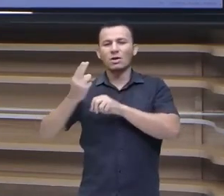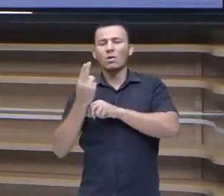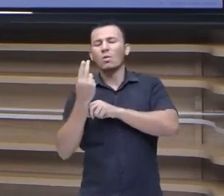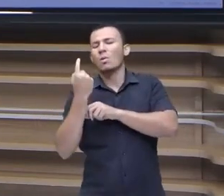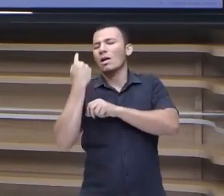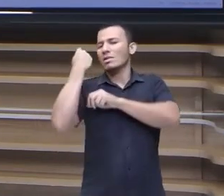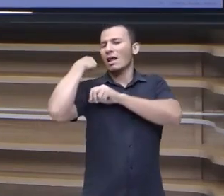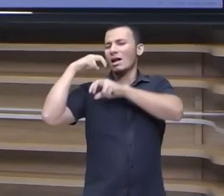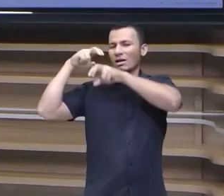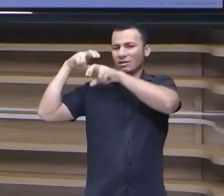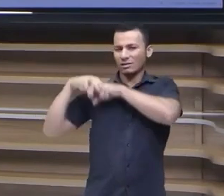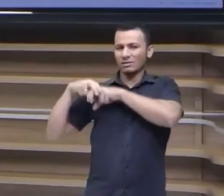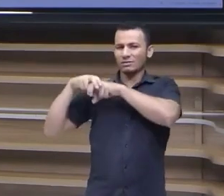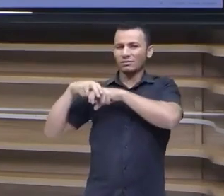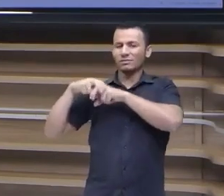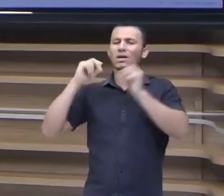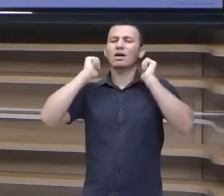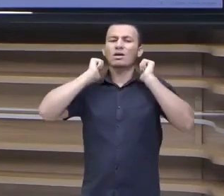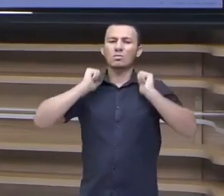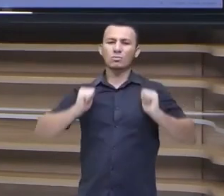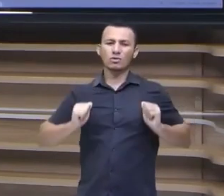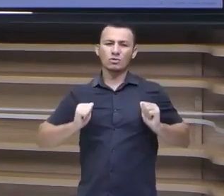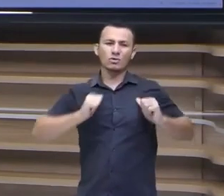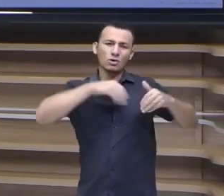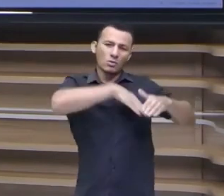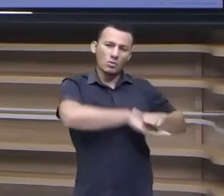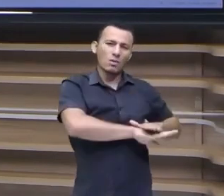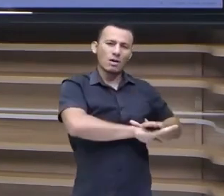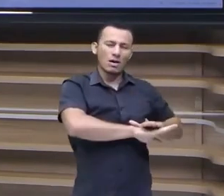você, onde você colocava sua mochila.